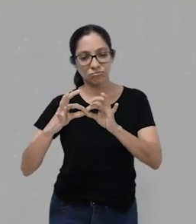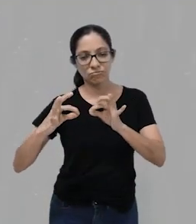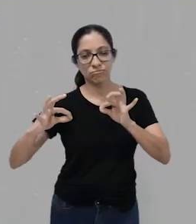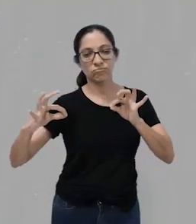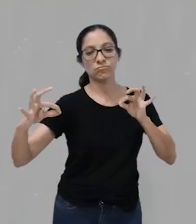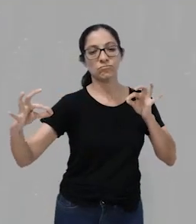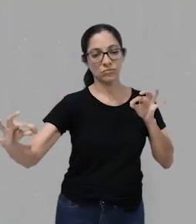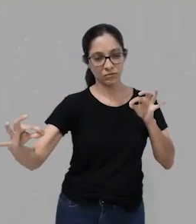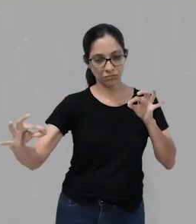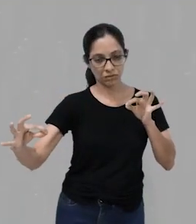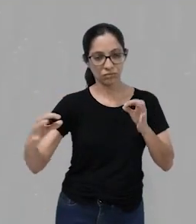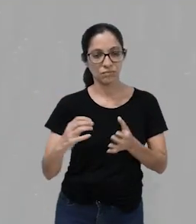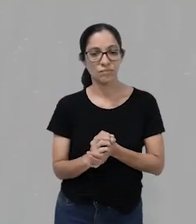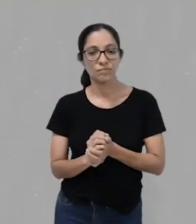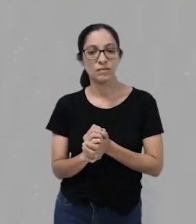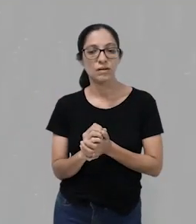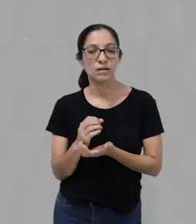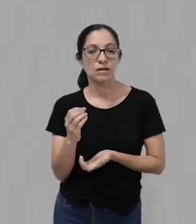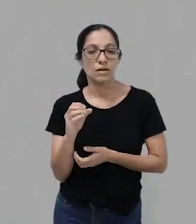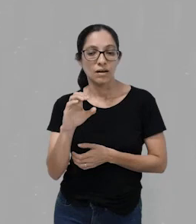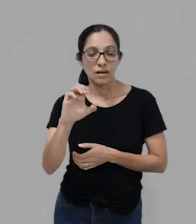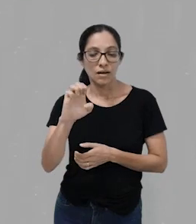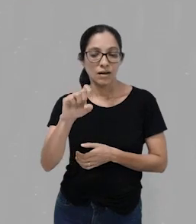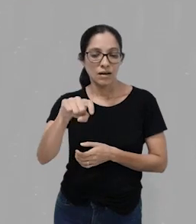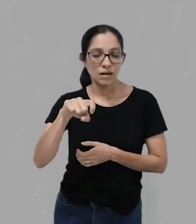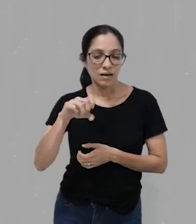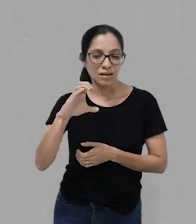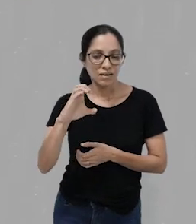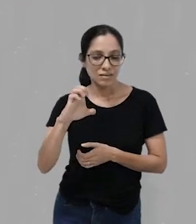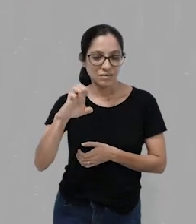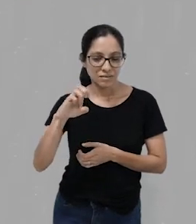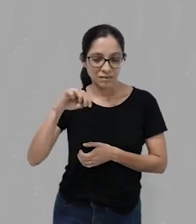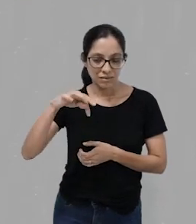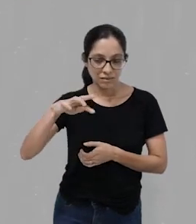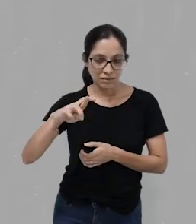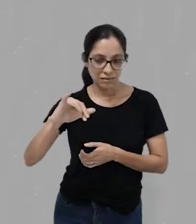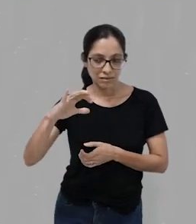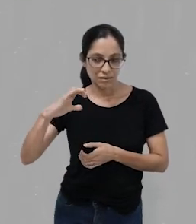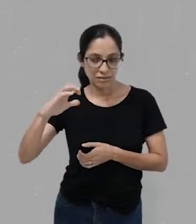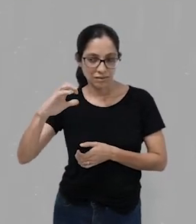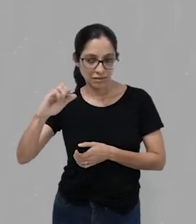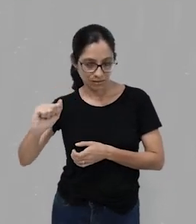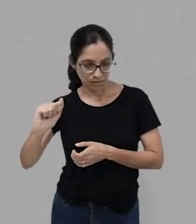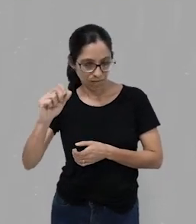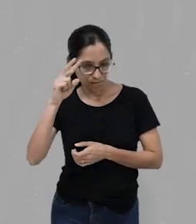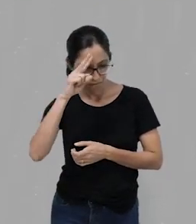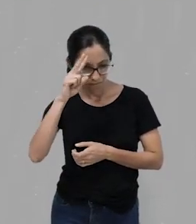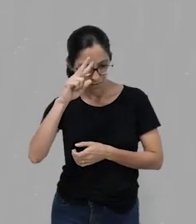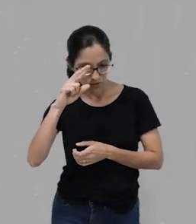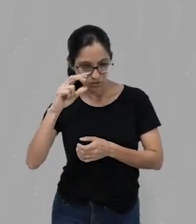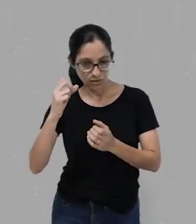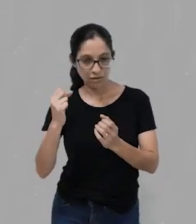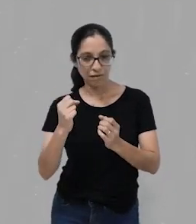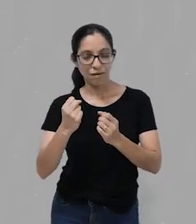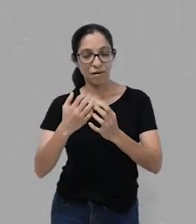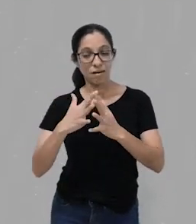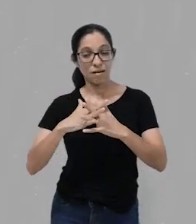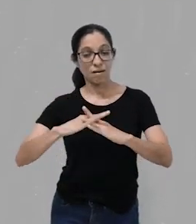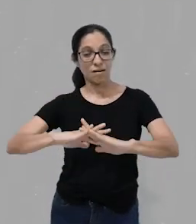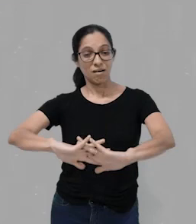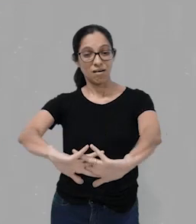De contração. E excêntrica, eu falo de quê? De alongamento. É o contrário. Envolvido